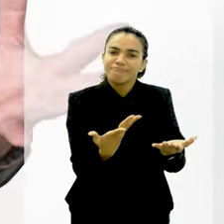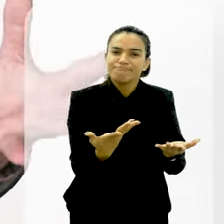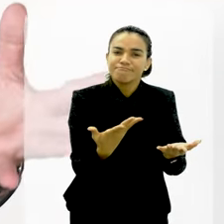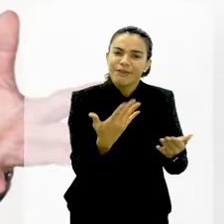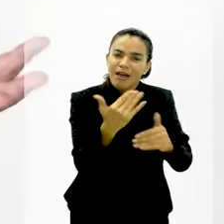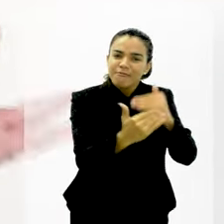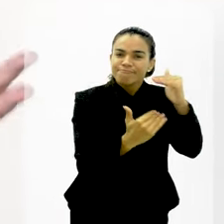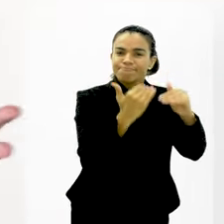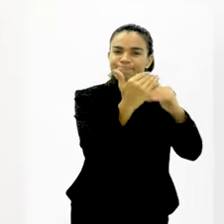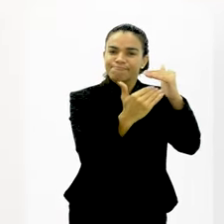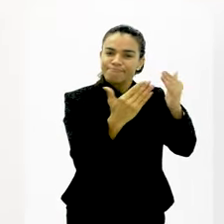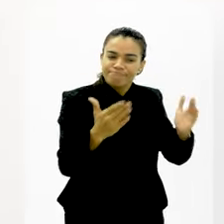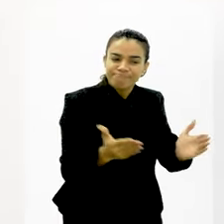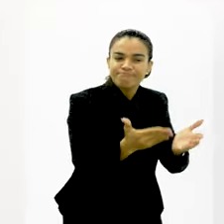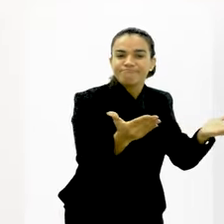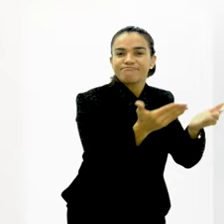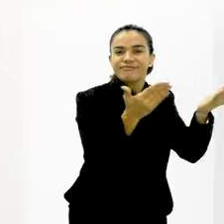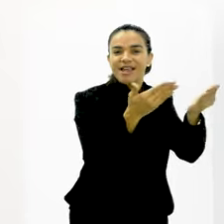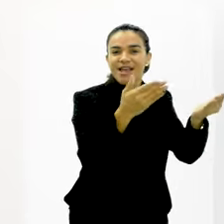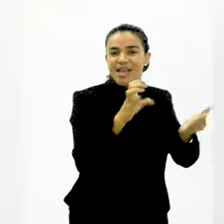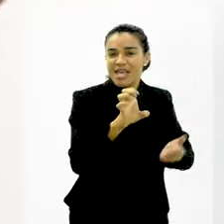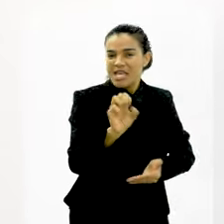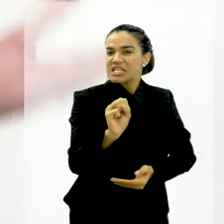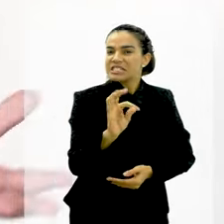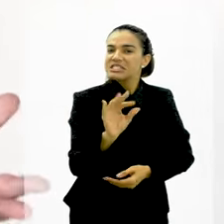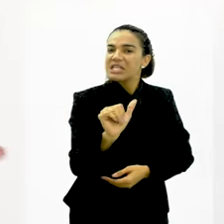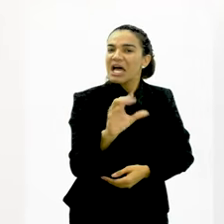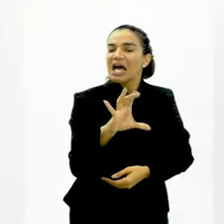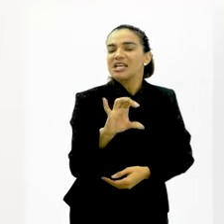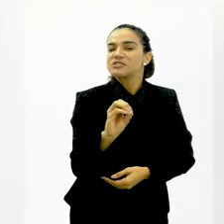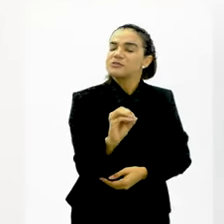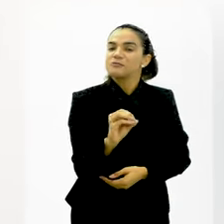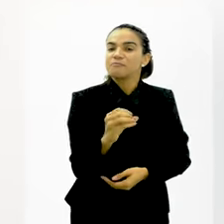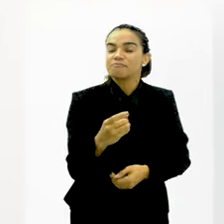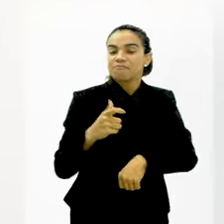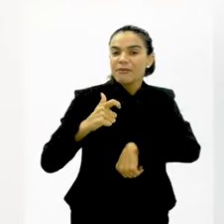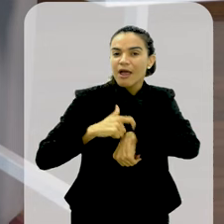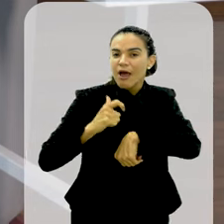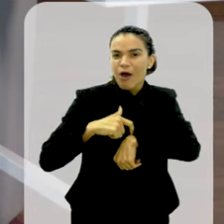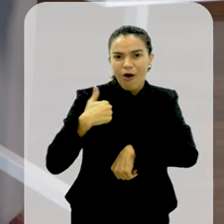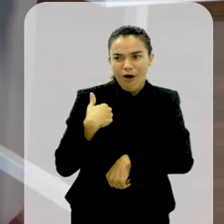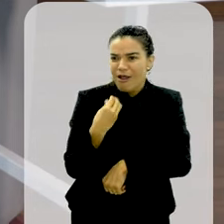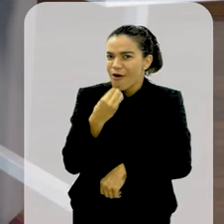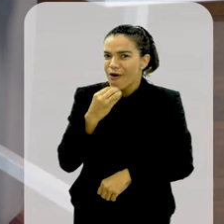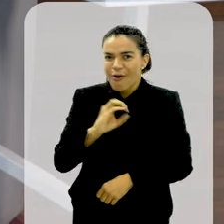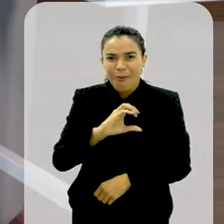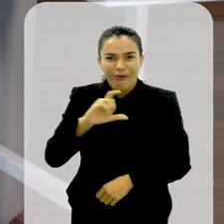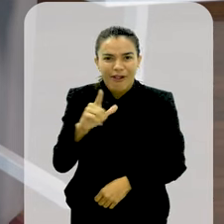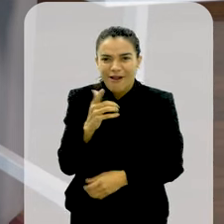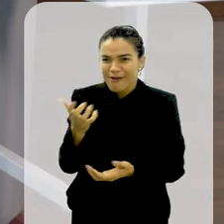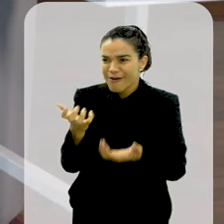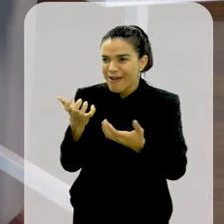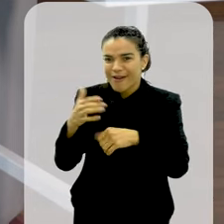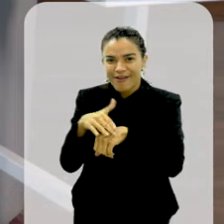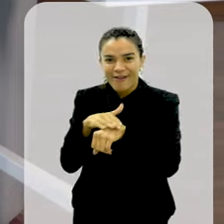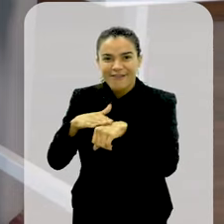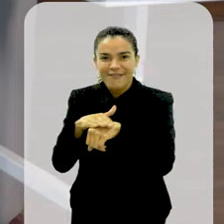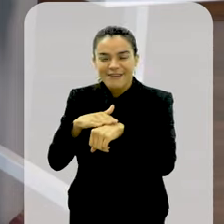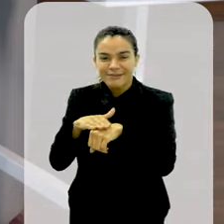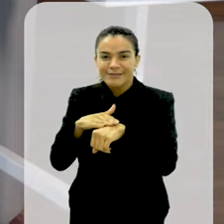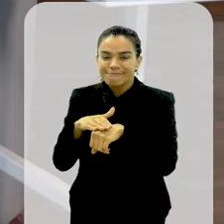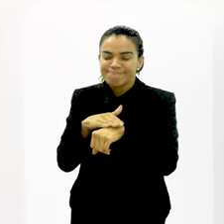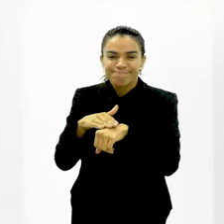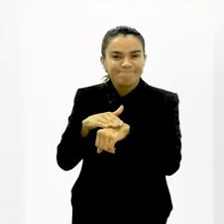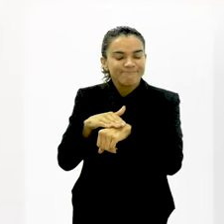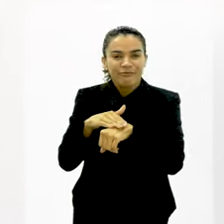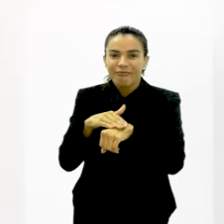ela estaria ali construindo a Estácio. Então, estaria em boas mãos. E aí, naquela hora, eu falei, Márcio, claro, eu quero conversar sim.